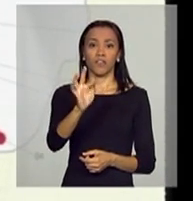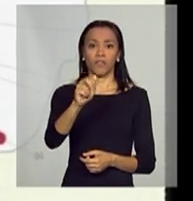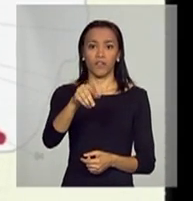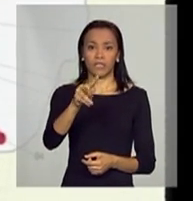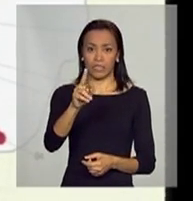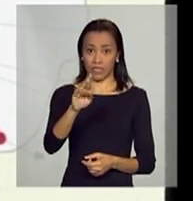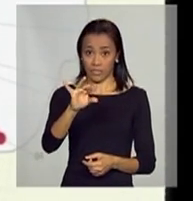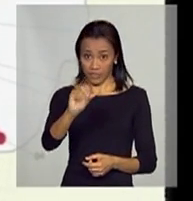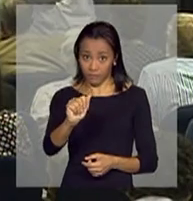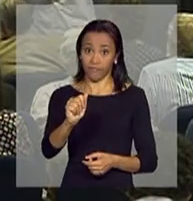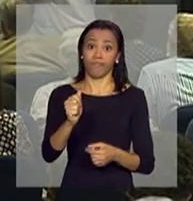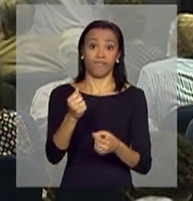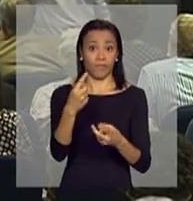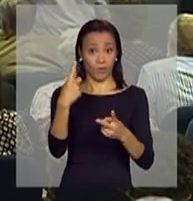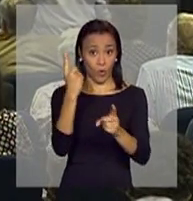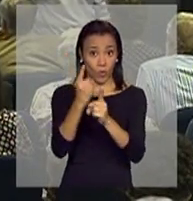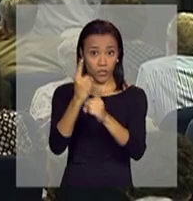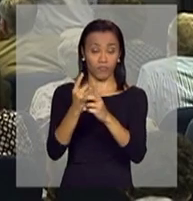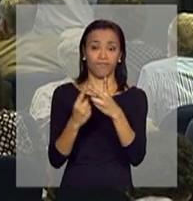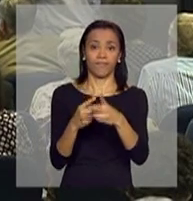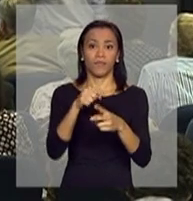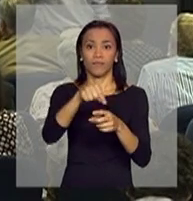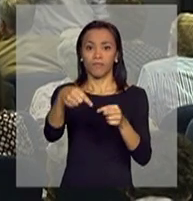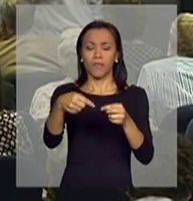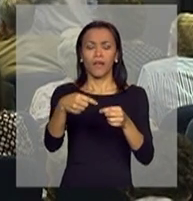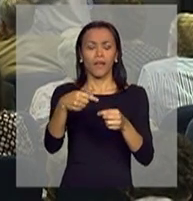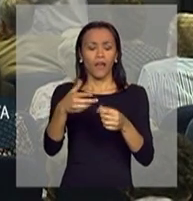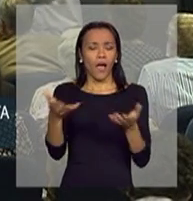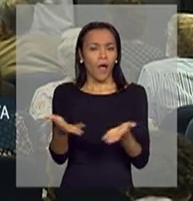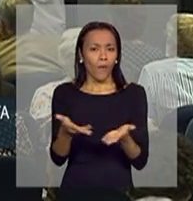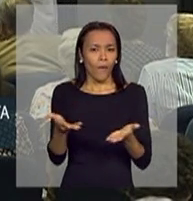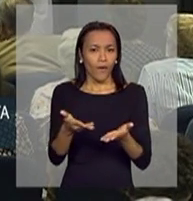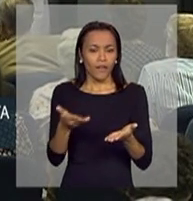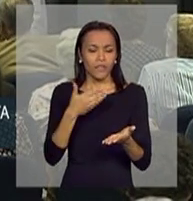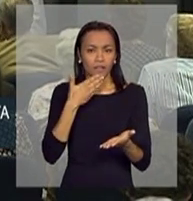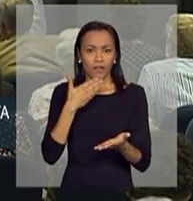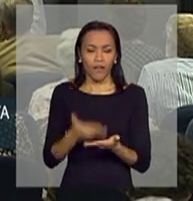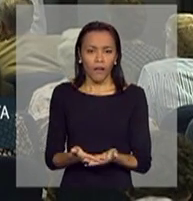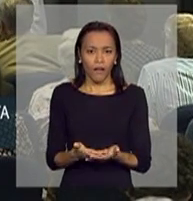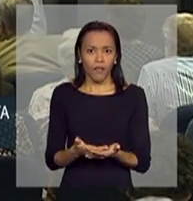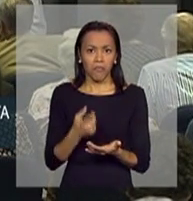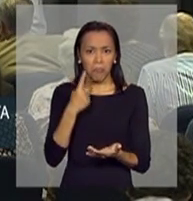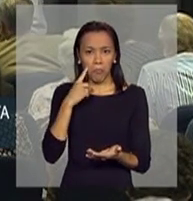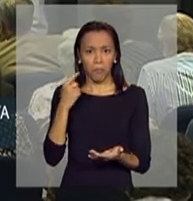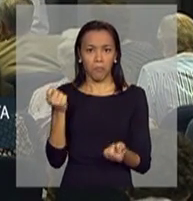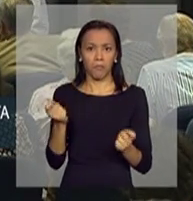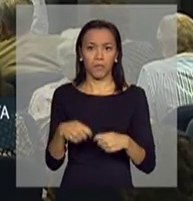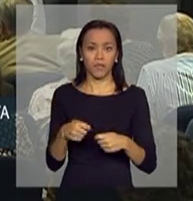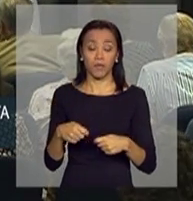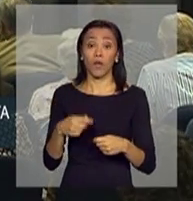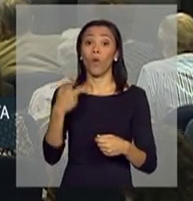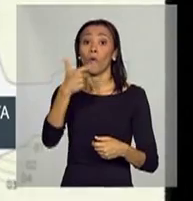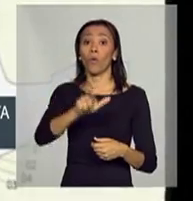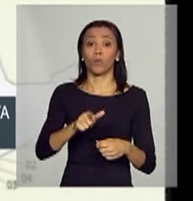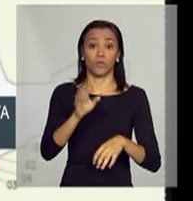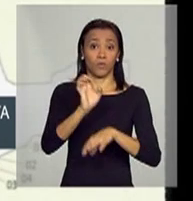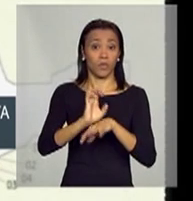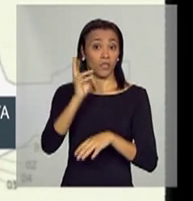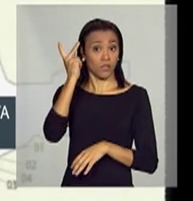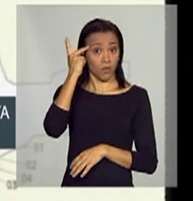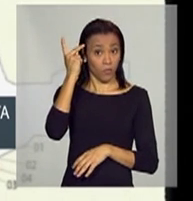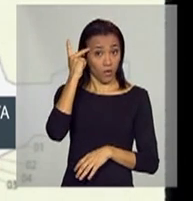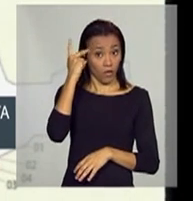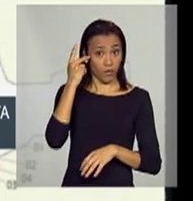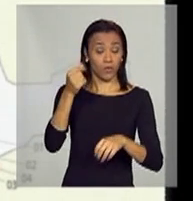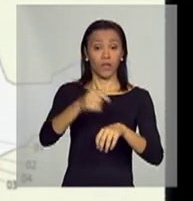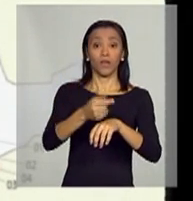Juiz de Fora. Agora, Will, que é assustador, né? Pode ser, pode ir. Não, ainda não. São Paulo. Guarulhos,